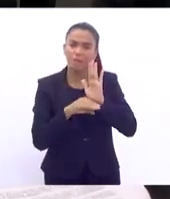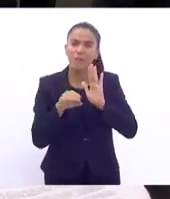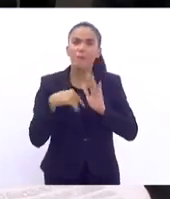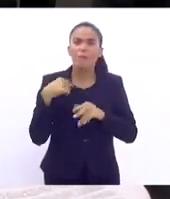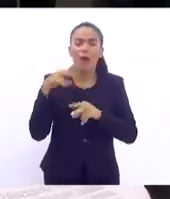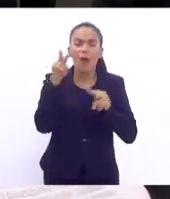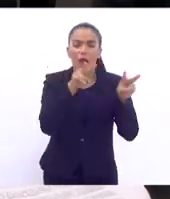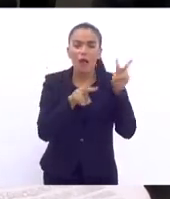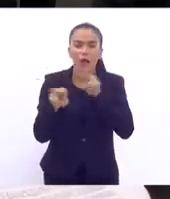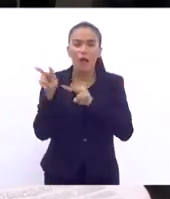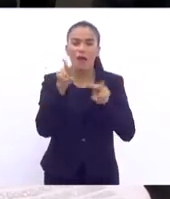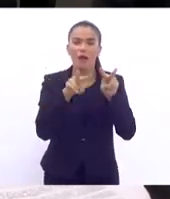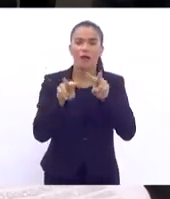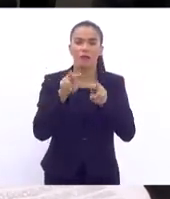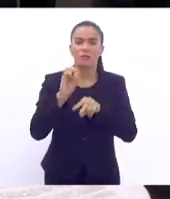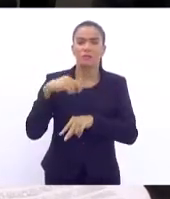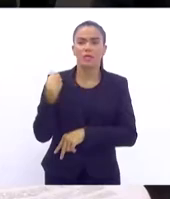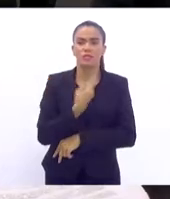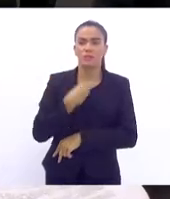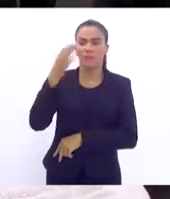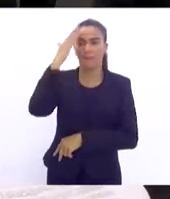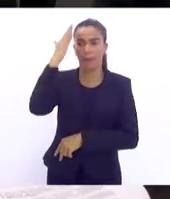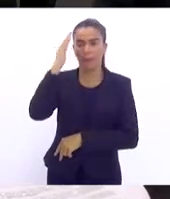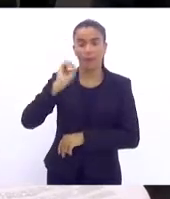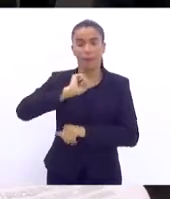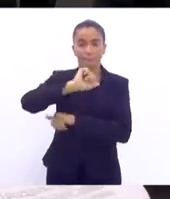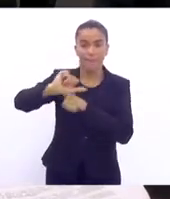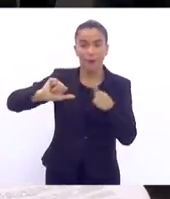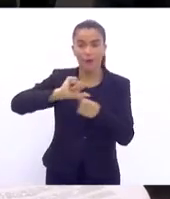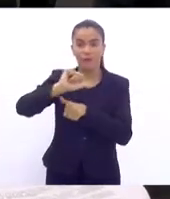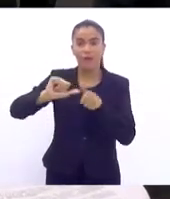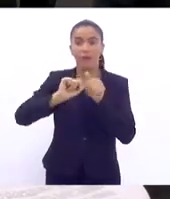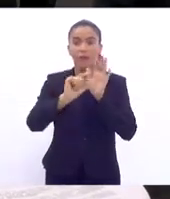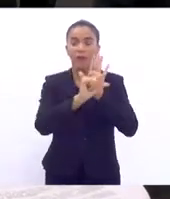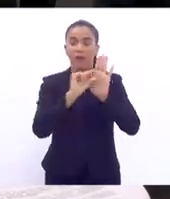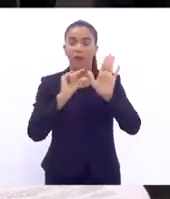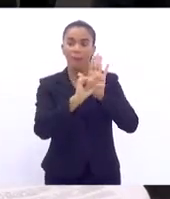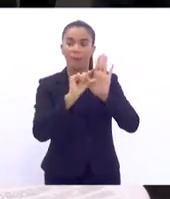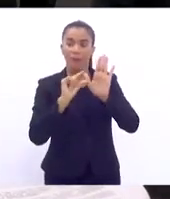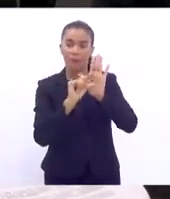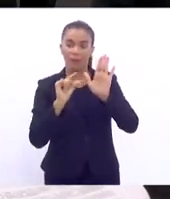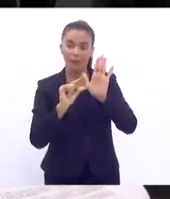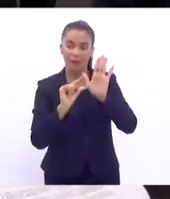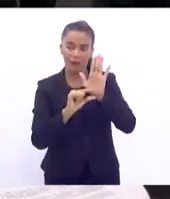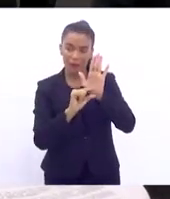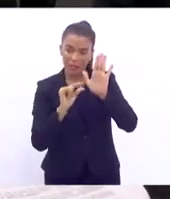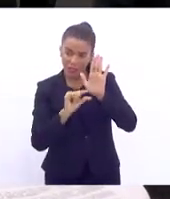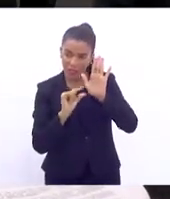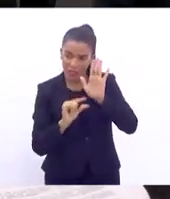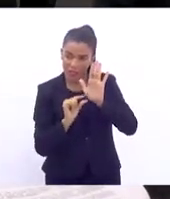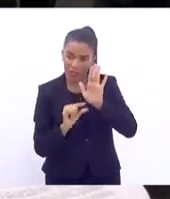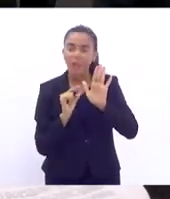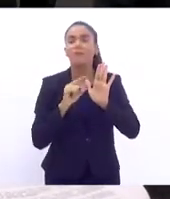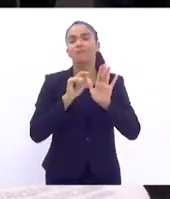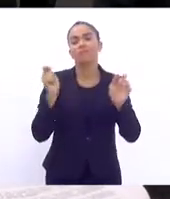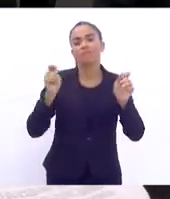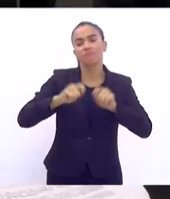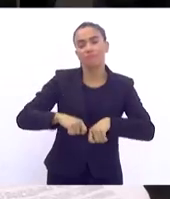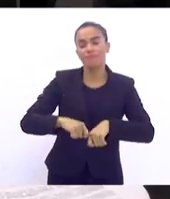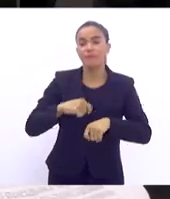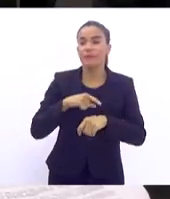para a gente saber se modificando inclusive com emendas a gente pode modificá-lo Inclusive inclusive